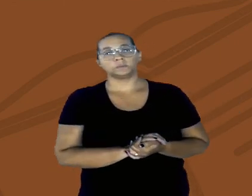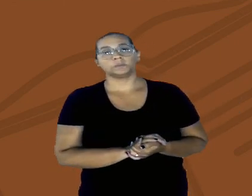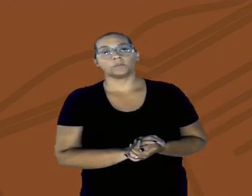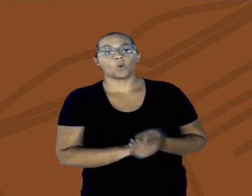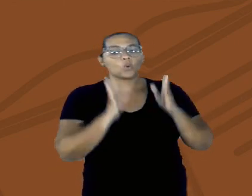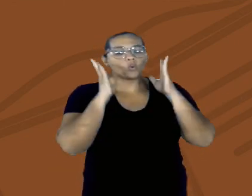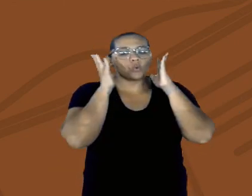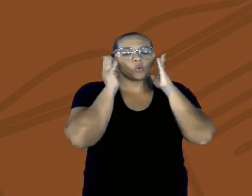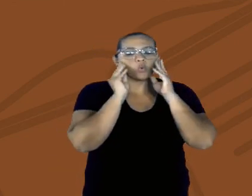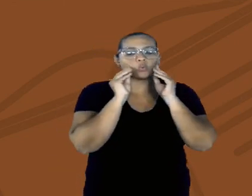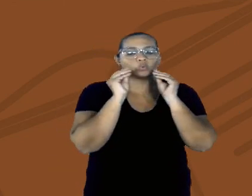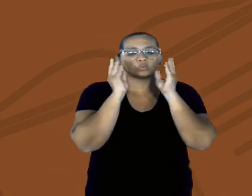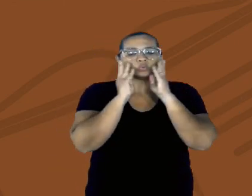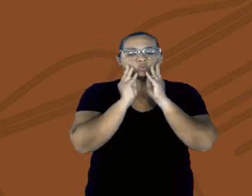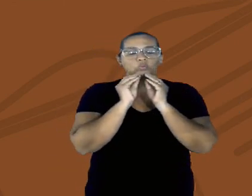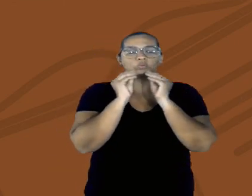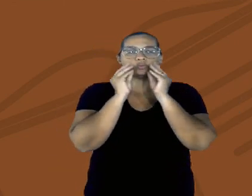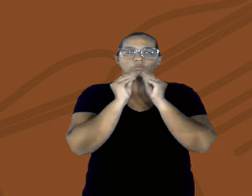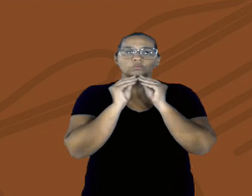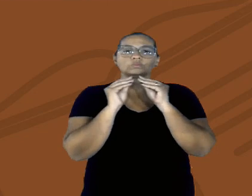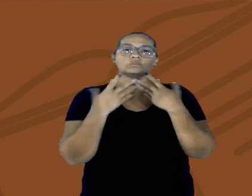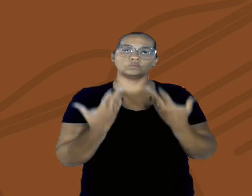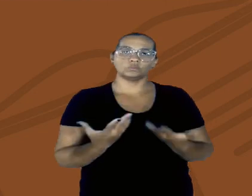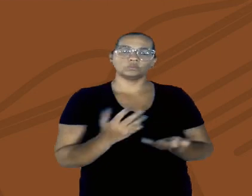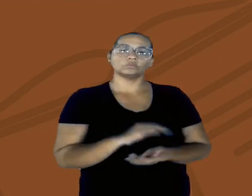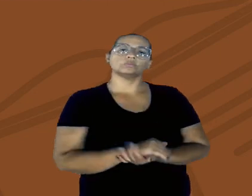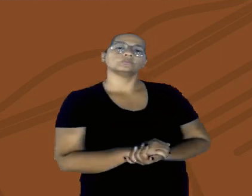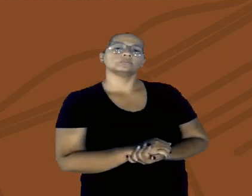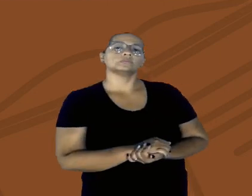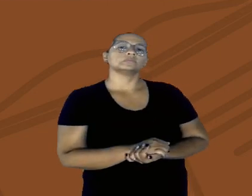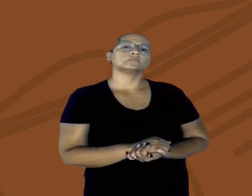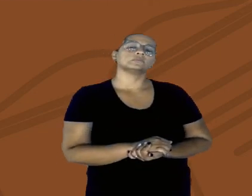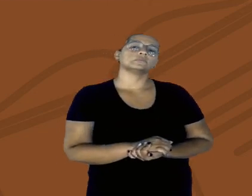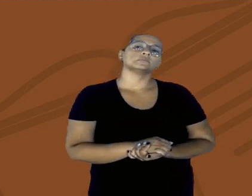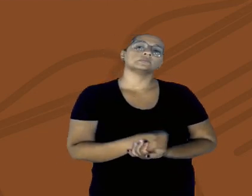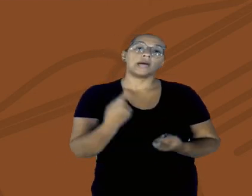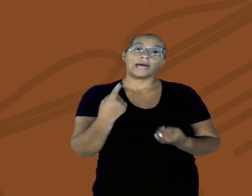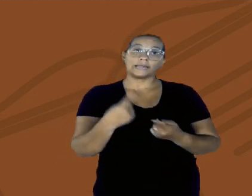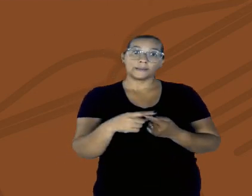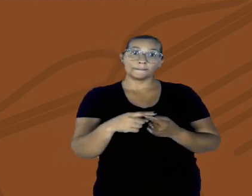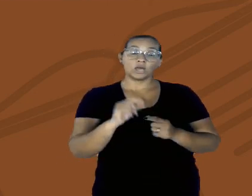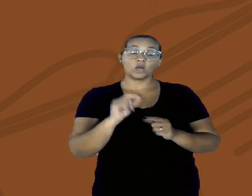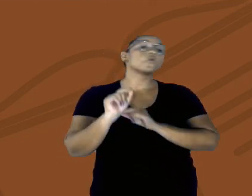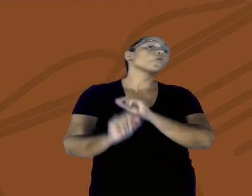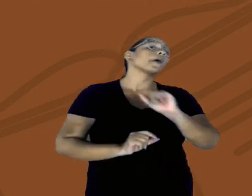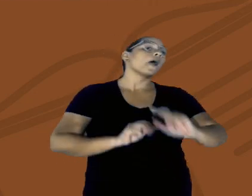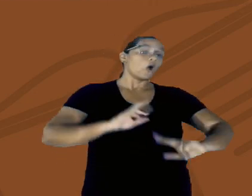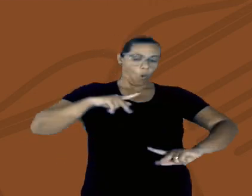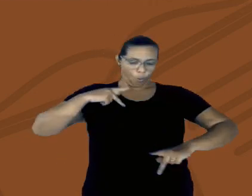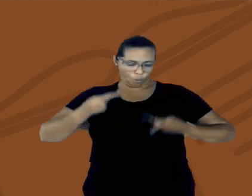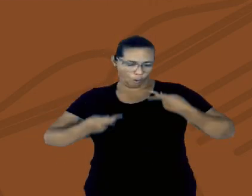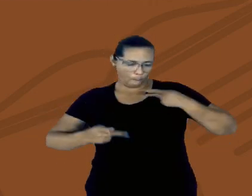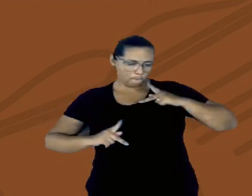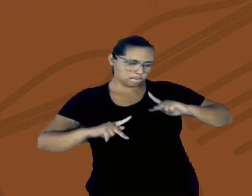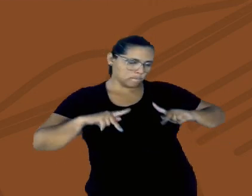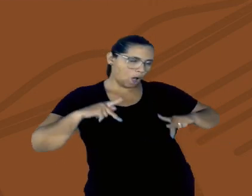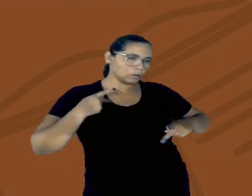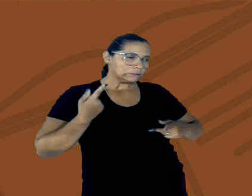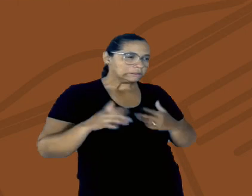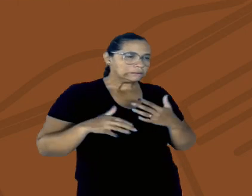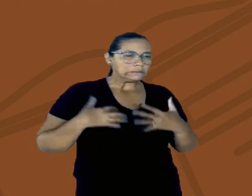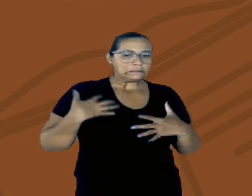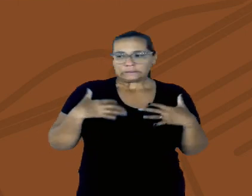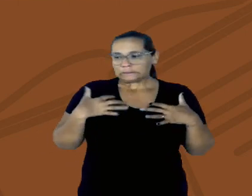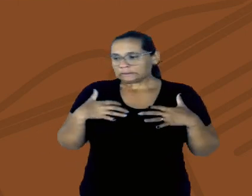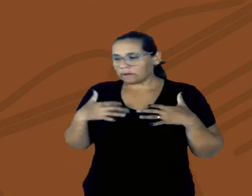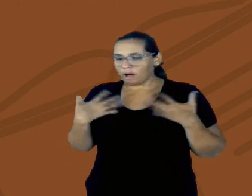no rosto. Há também, os hormônios começam a aflorar, os hormônios sexuais masculinos.